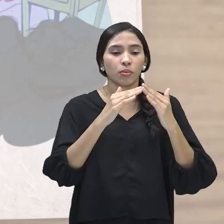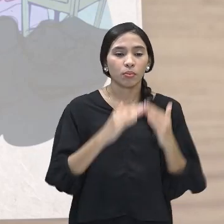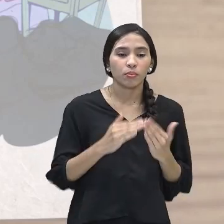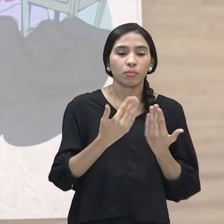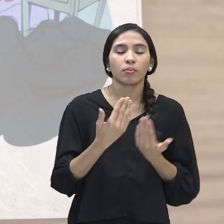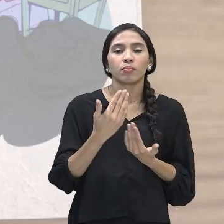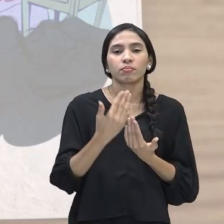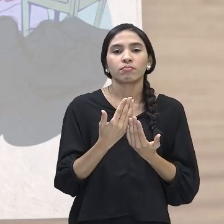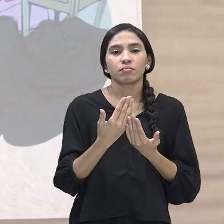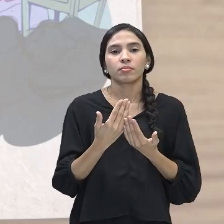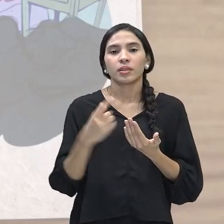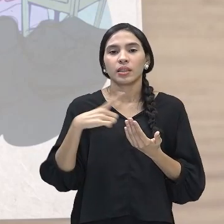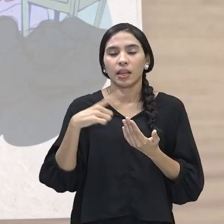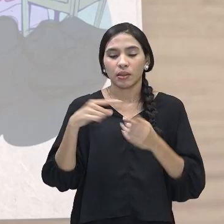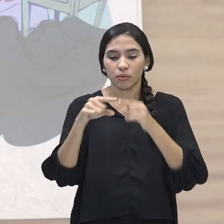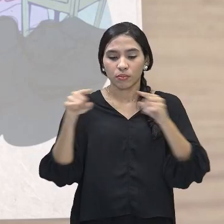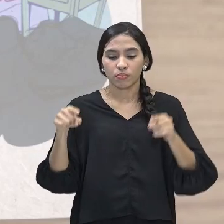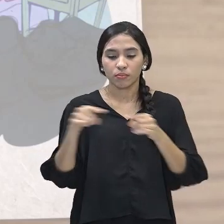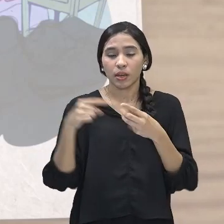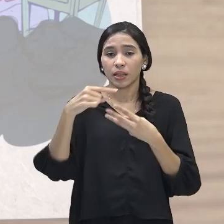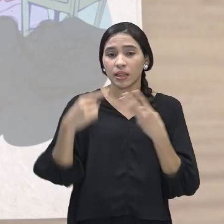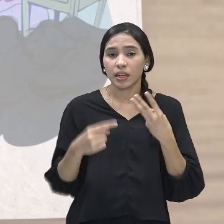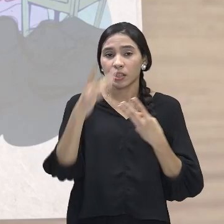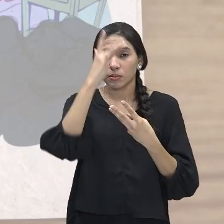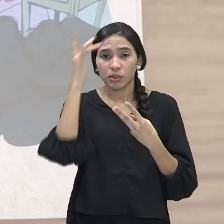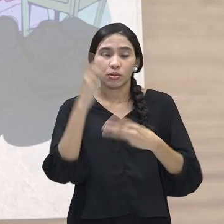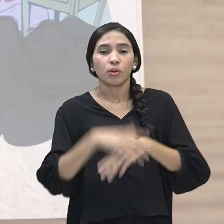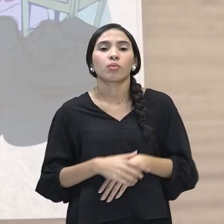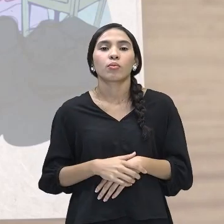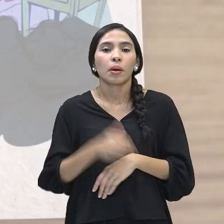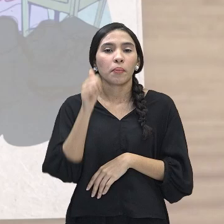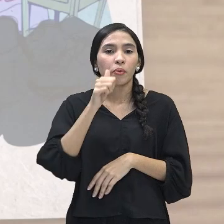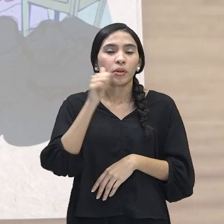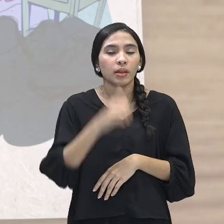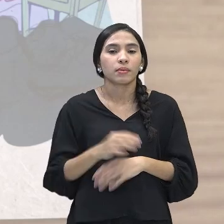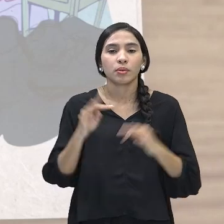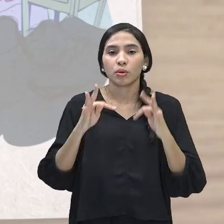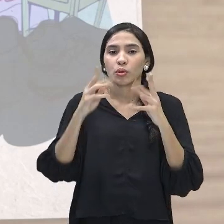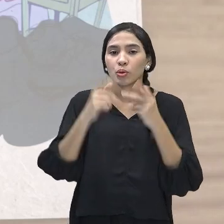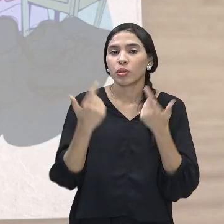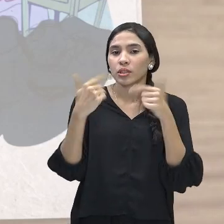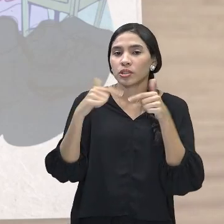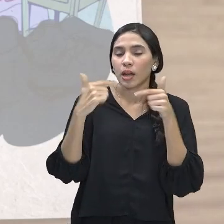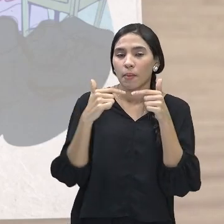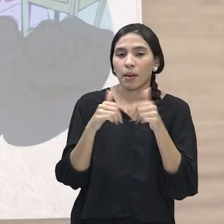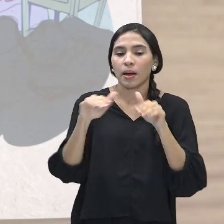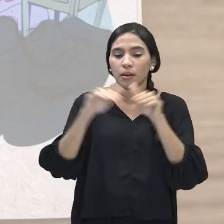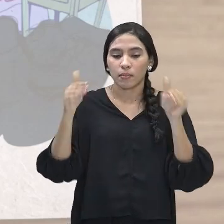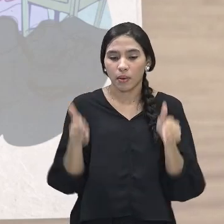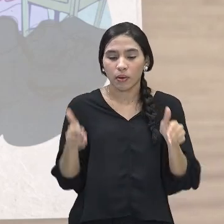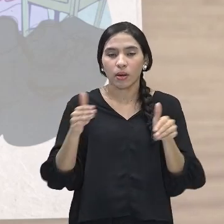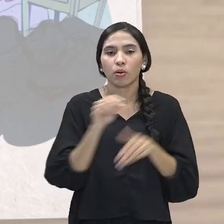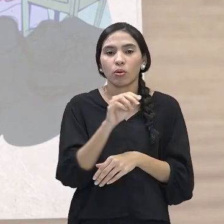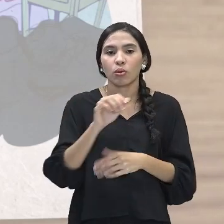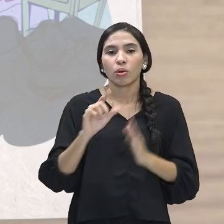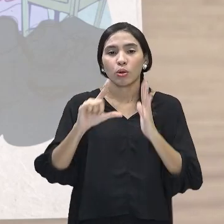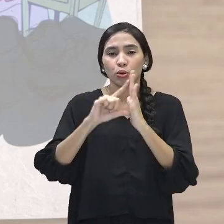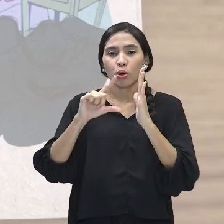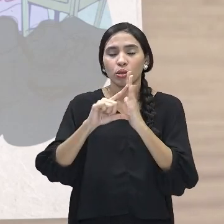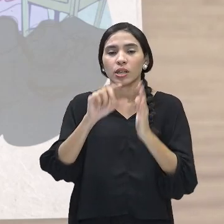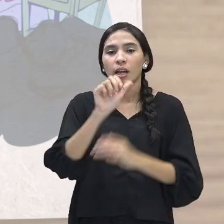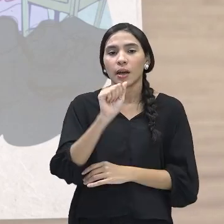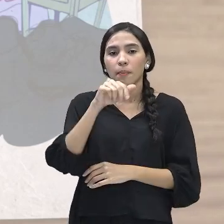e divide o quarto com 3 moças. Todas elas são balconistas das lojas americanas e chamadas de as